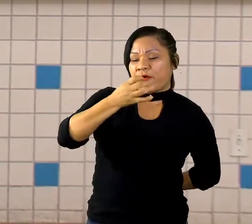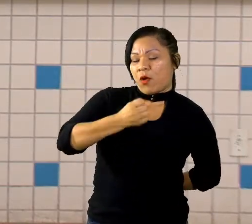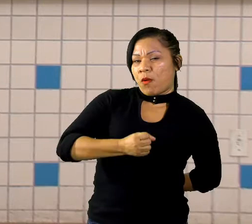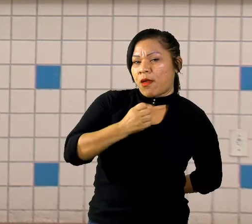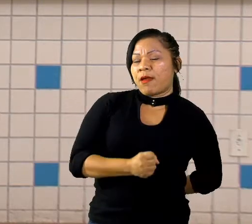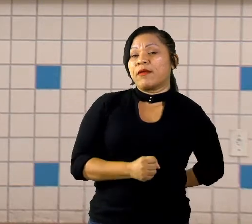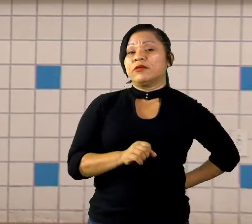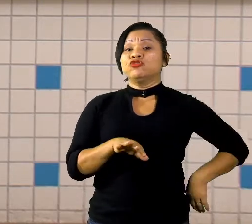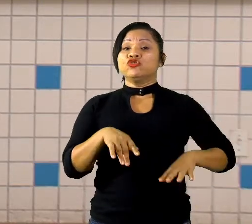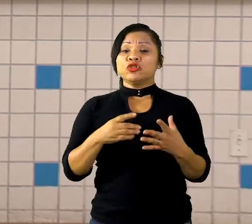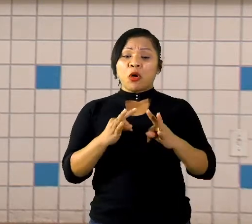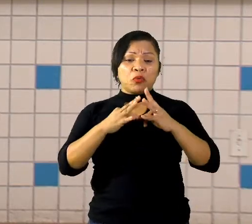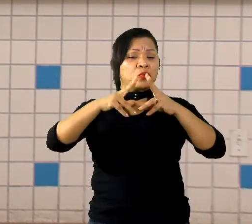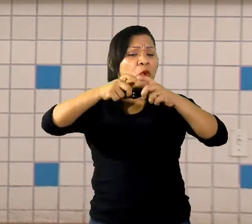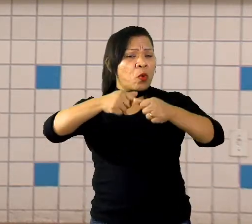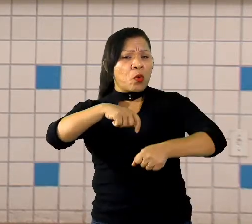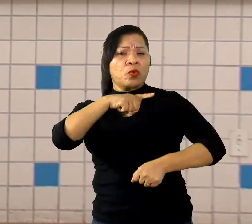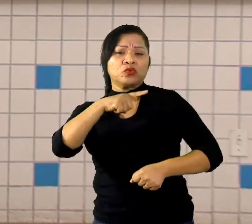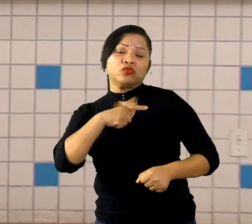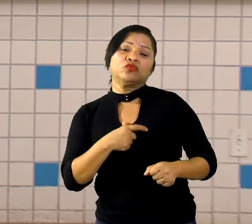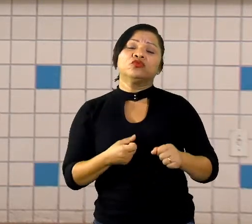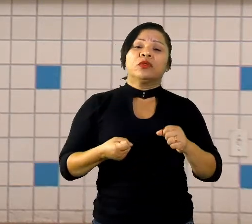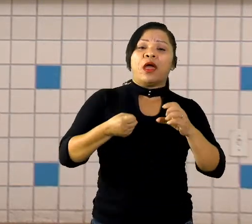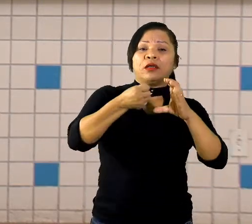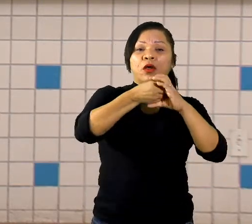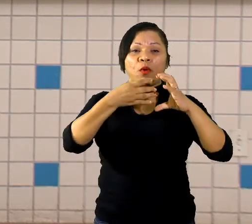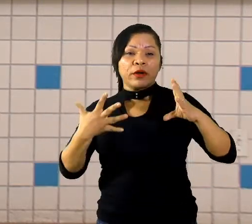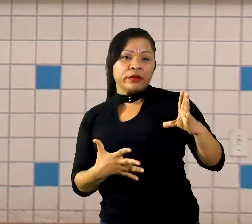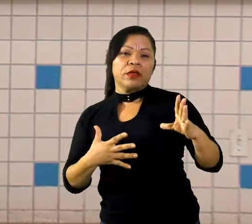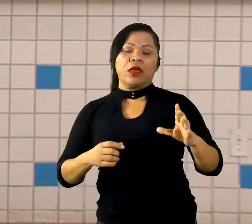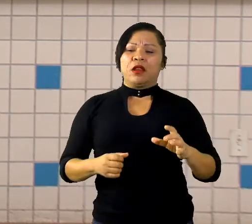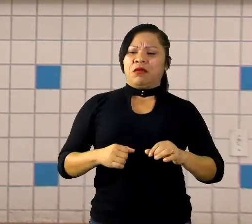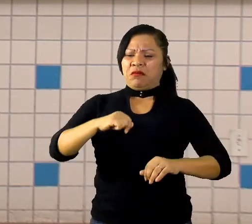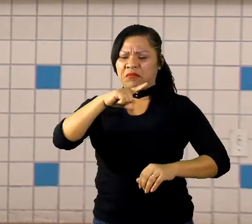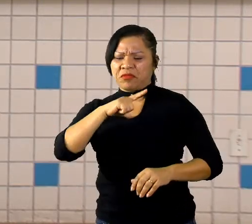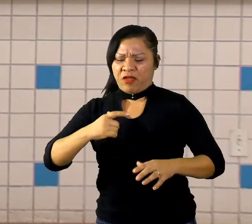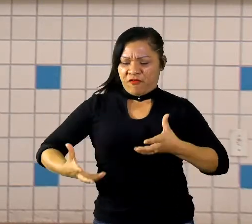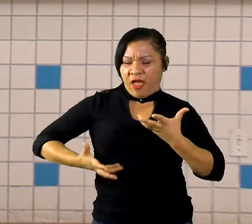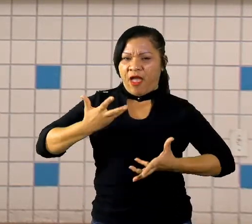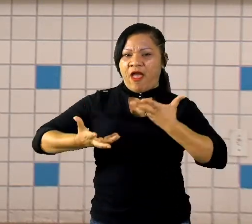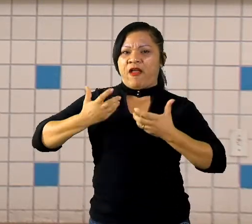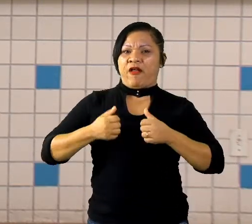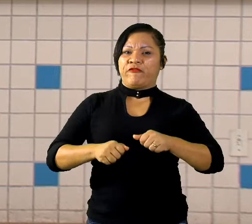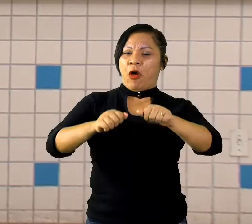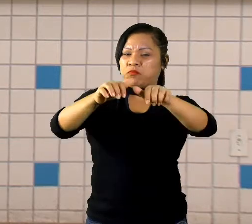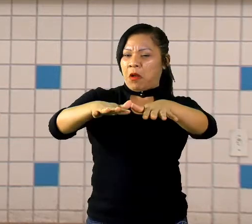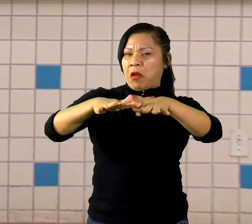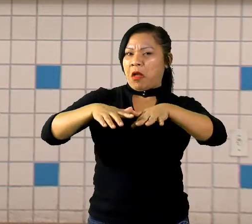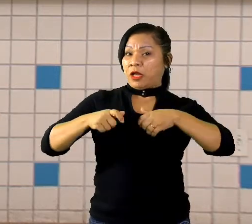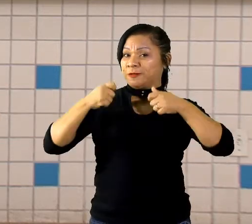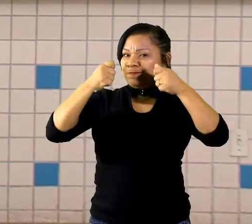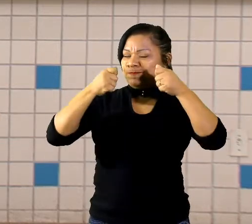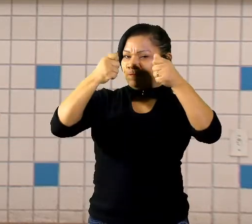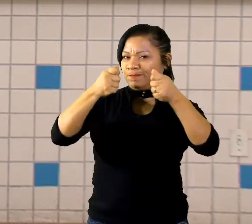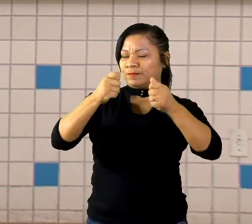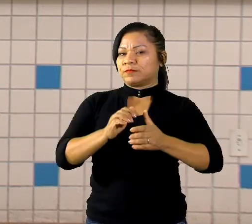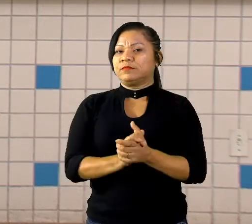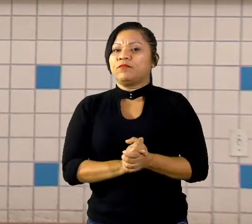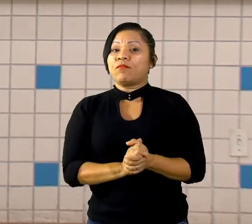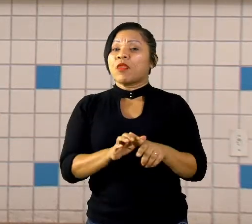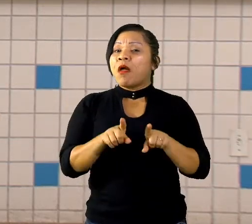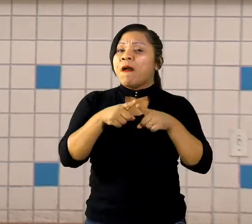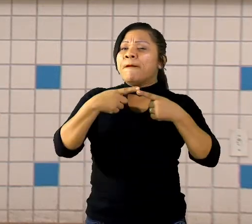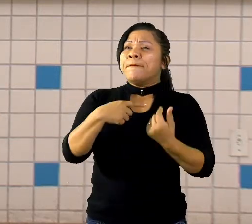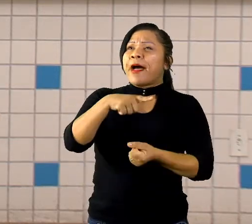suas características, tiveram suas revoltas, suas manifestações. Mas havia alguns elementos